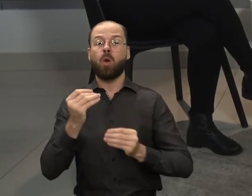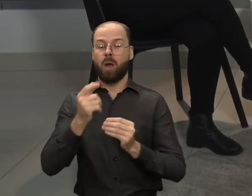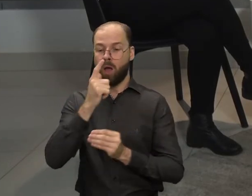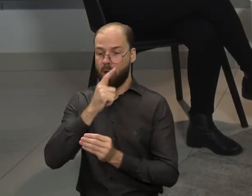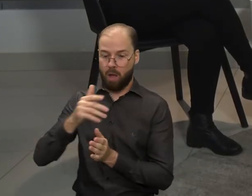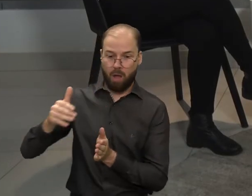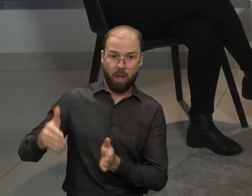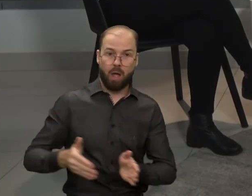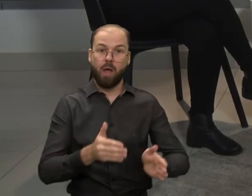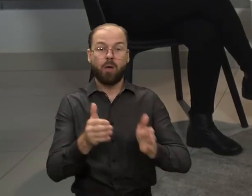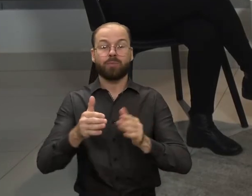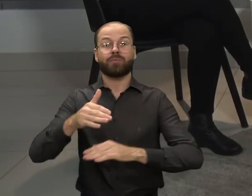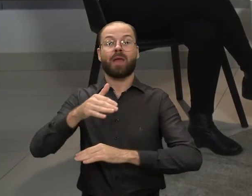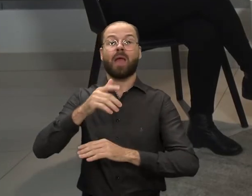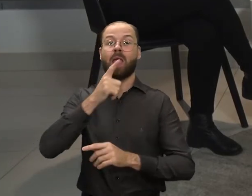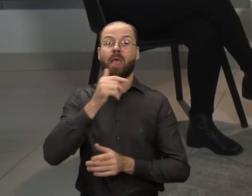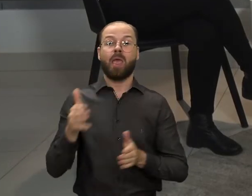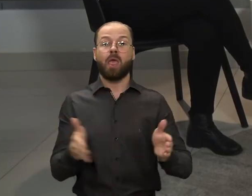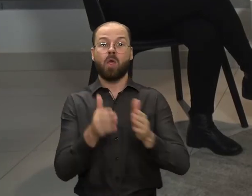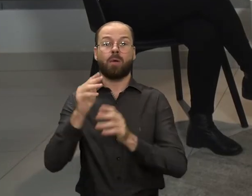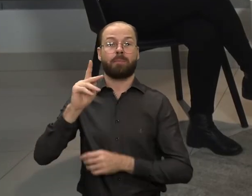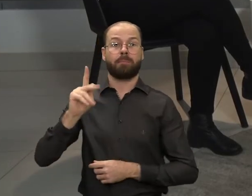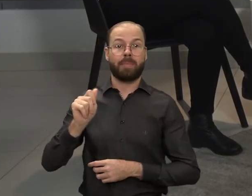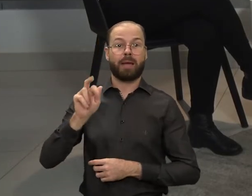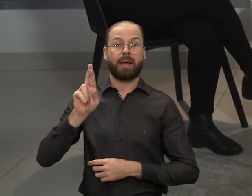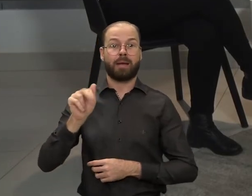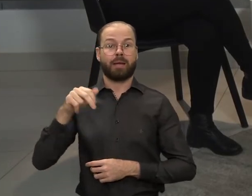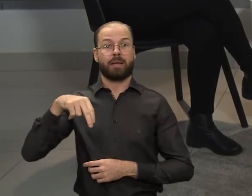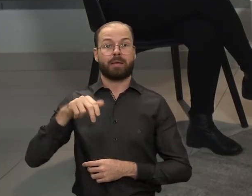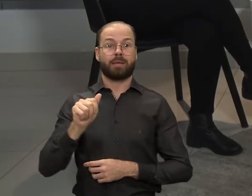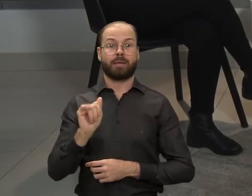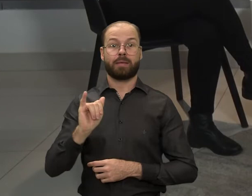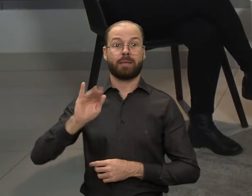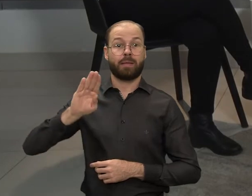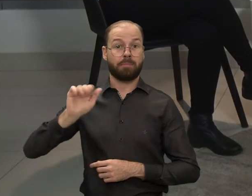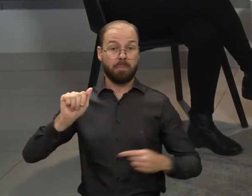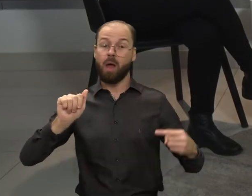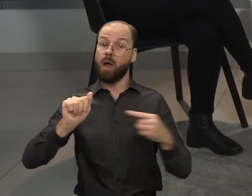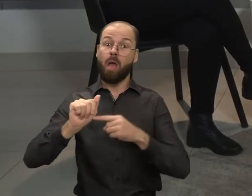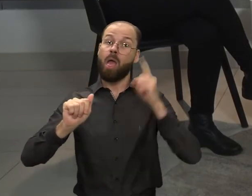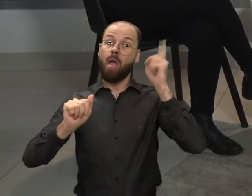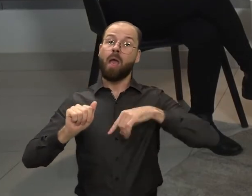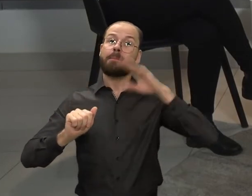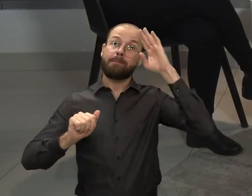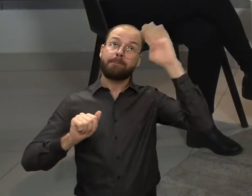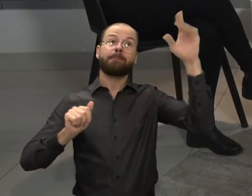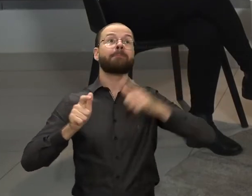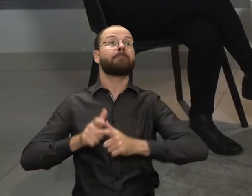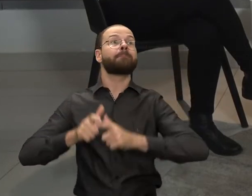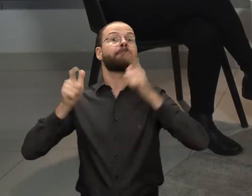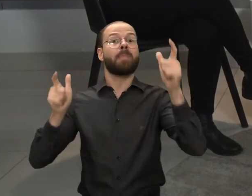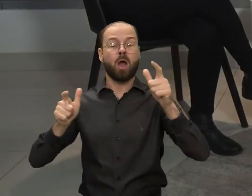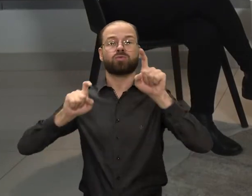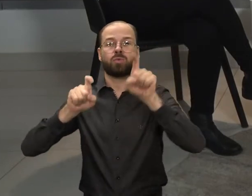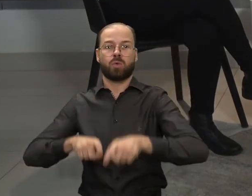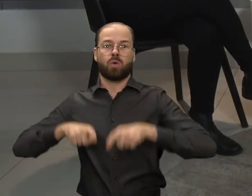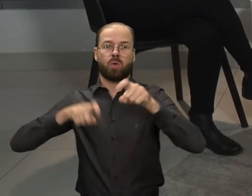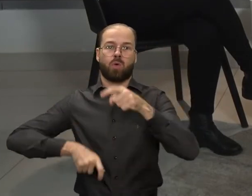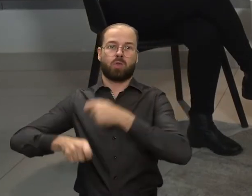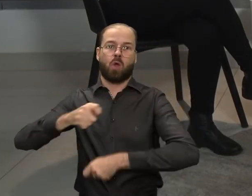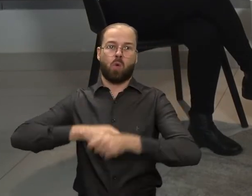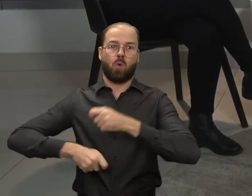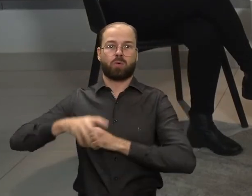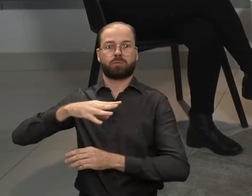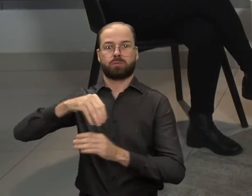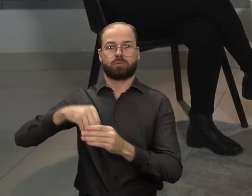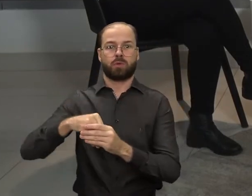Paranaíba, que é uma área importantíssima de Goiás, é onde está o agronegócio de Goiás, né? Bom, vamos ver se